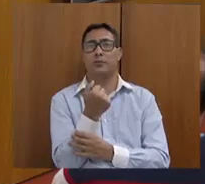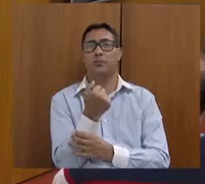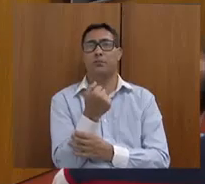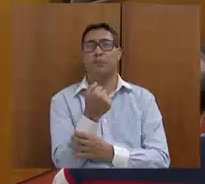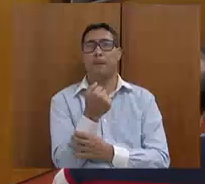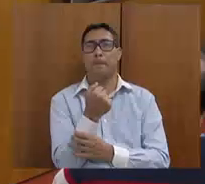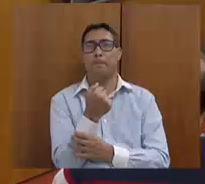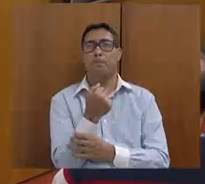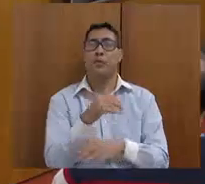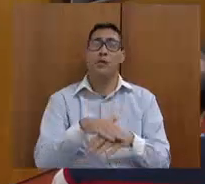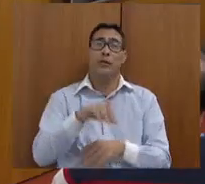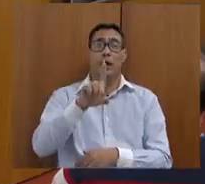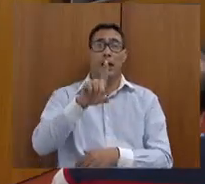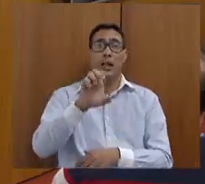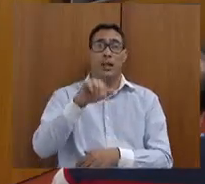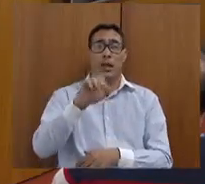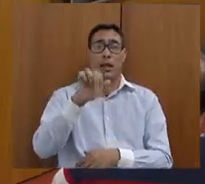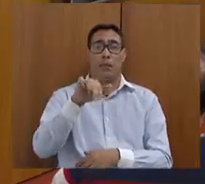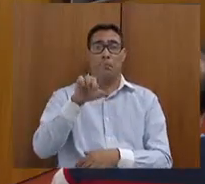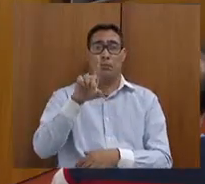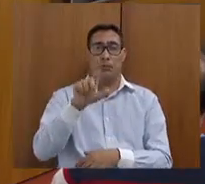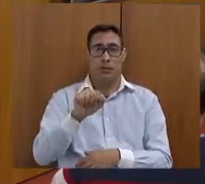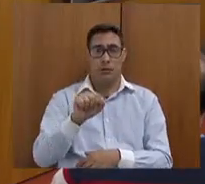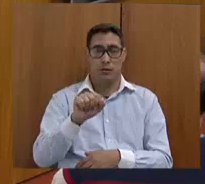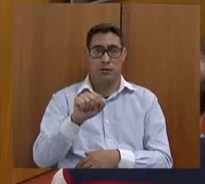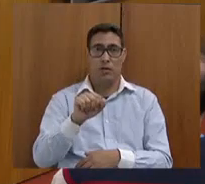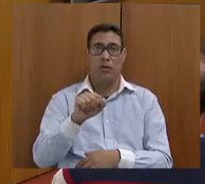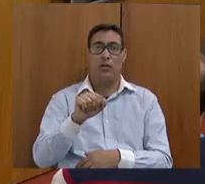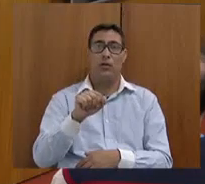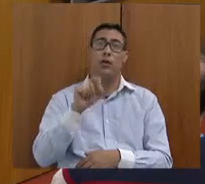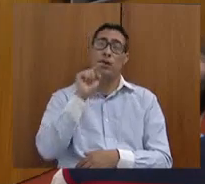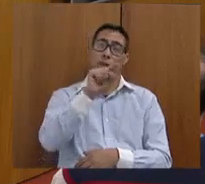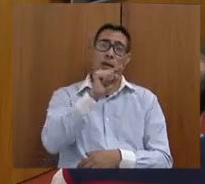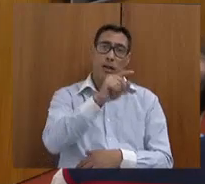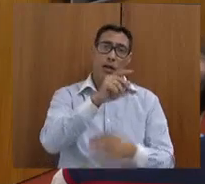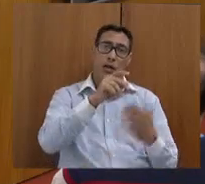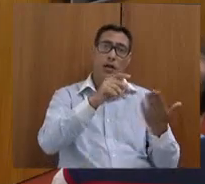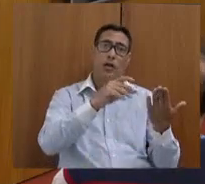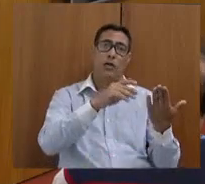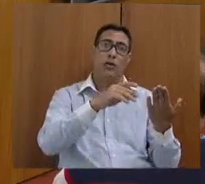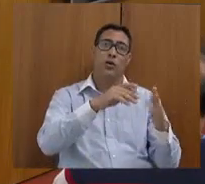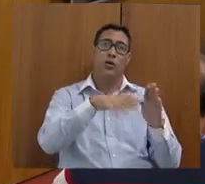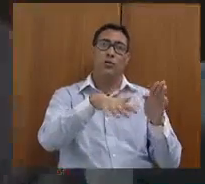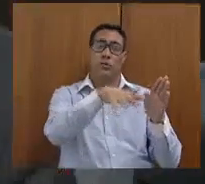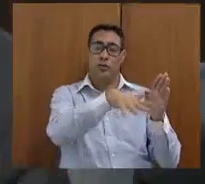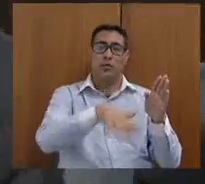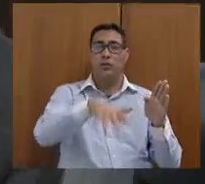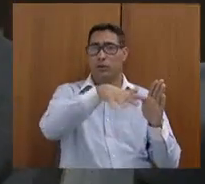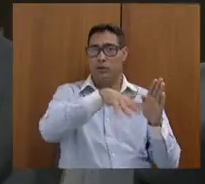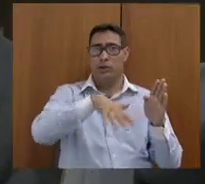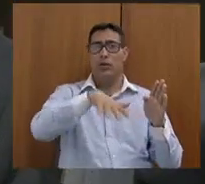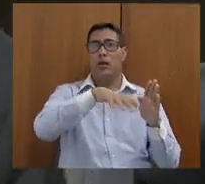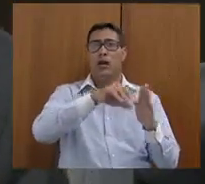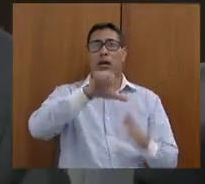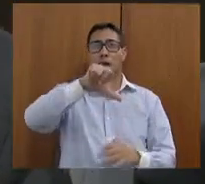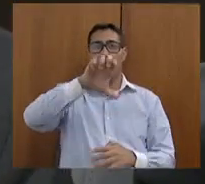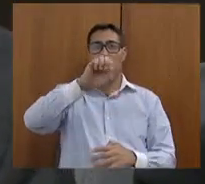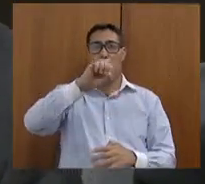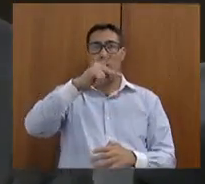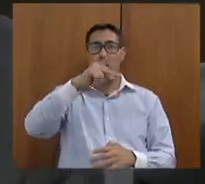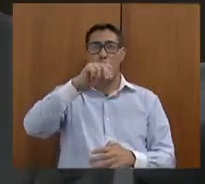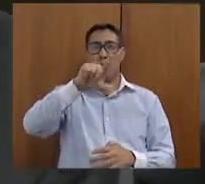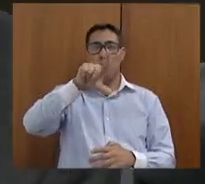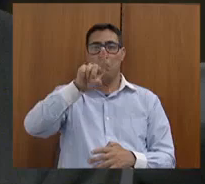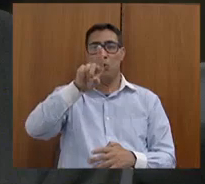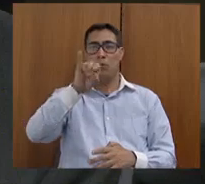Uma demanda do campo zueng Leopoldina Nós precisamos trabalhar na construção de